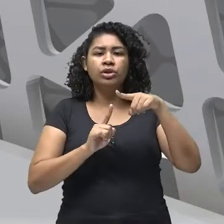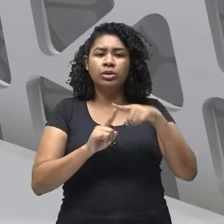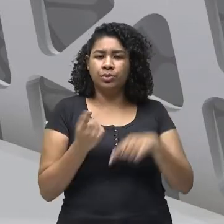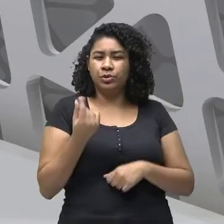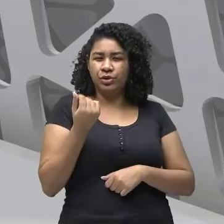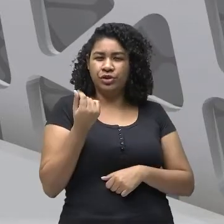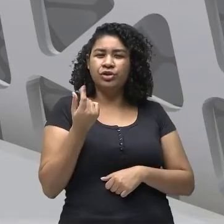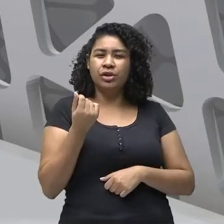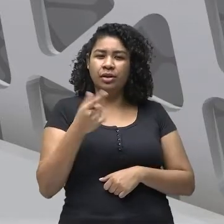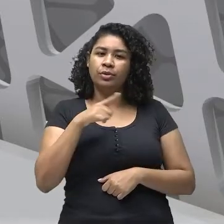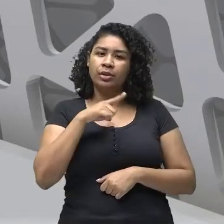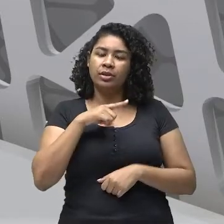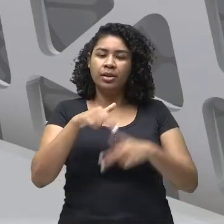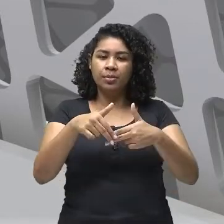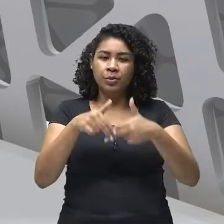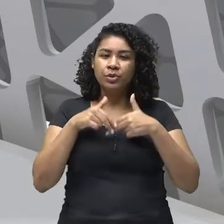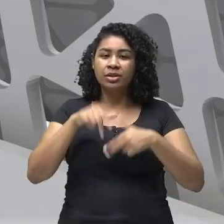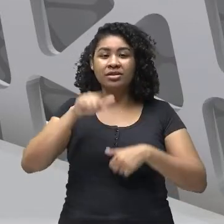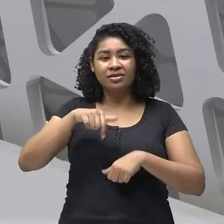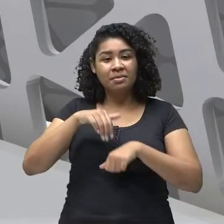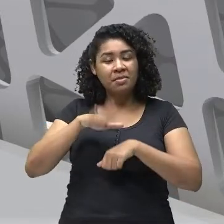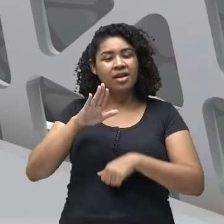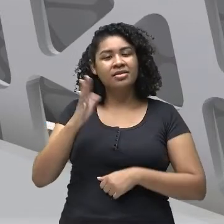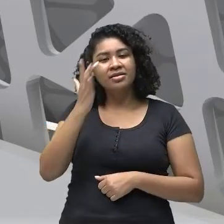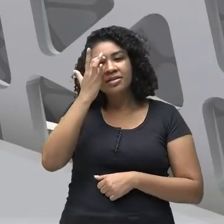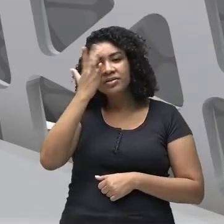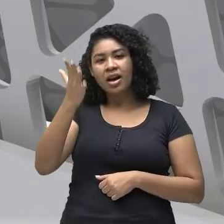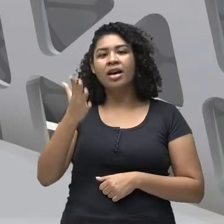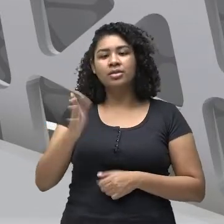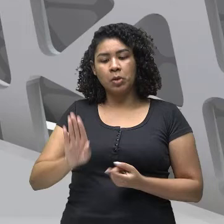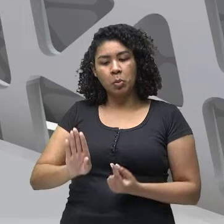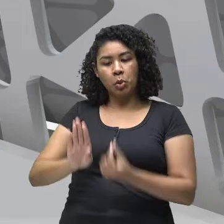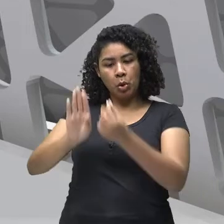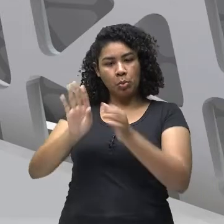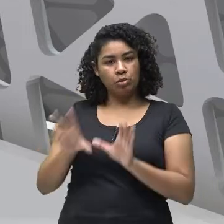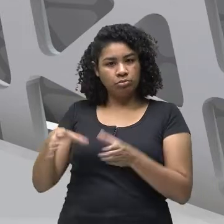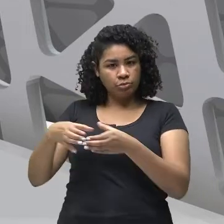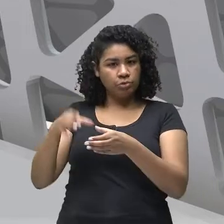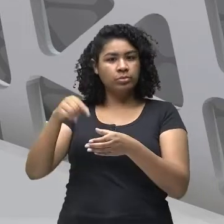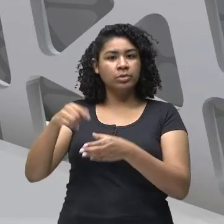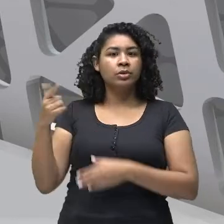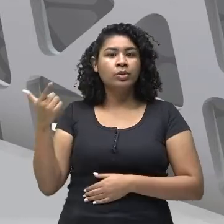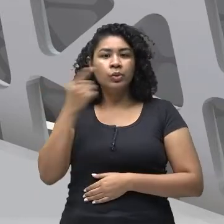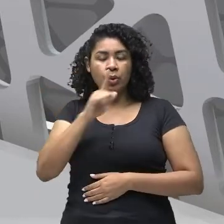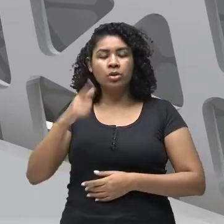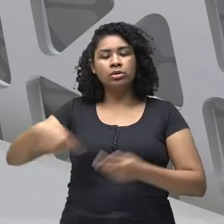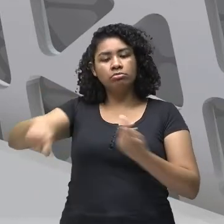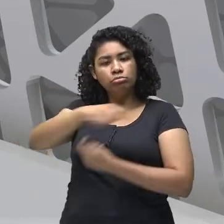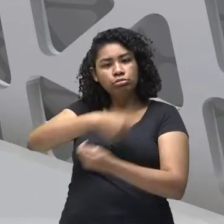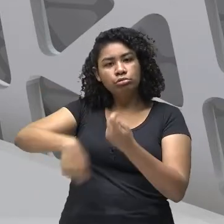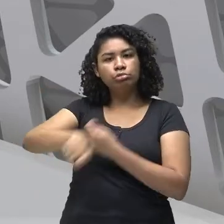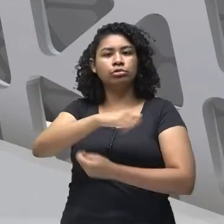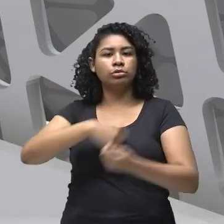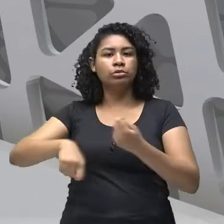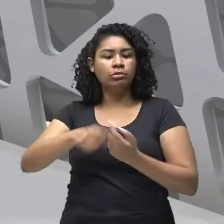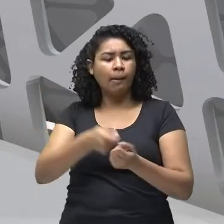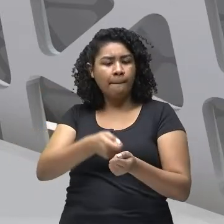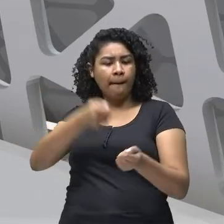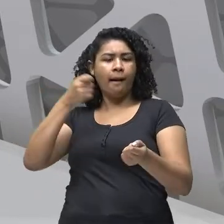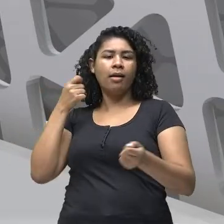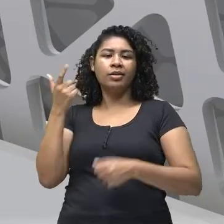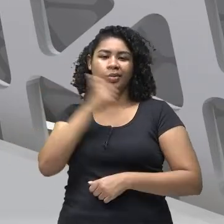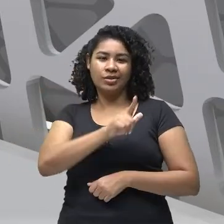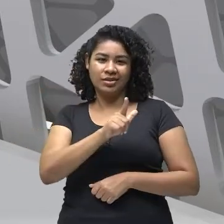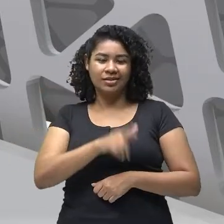mais fácil com que aquela burguesia comercial pudesse realizar os seus negócios e ter uma maior